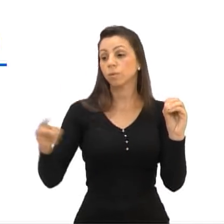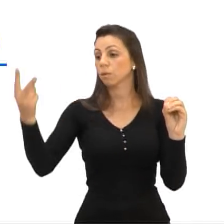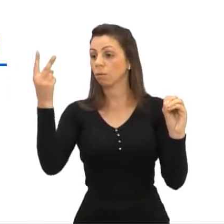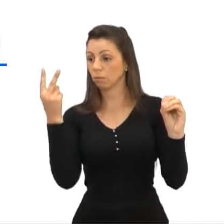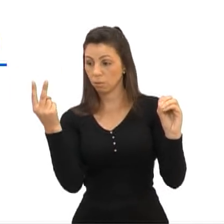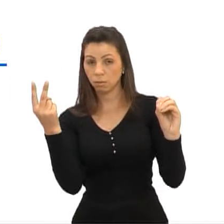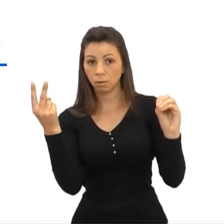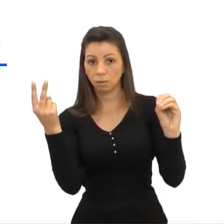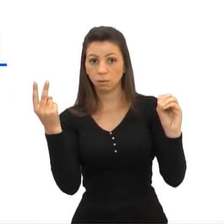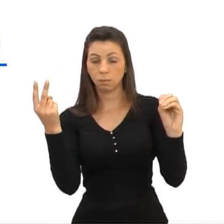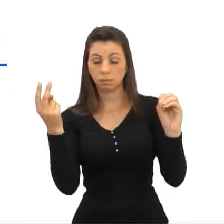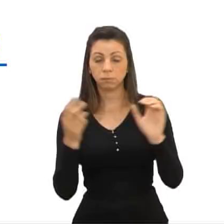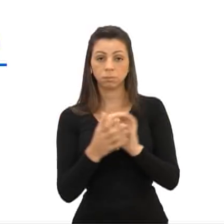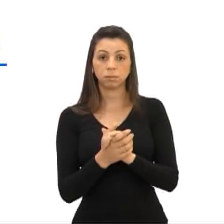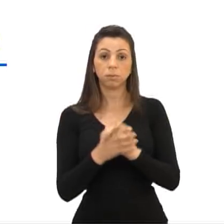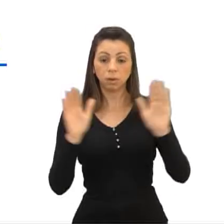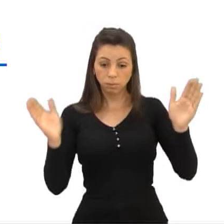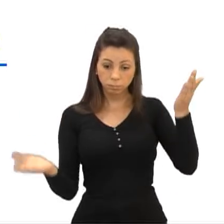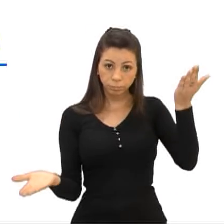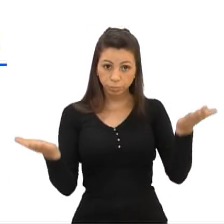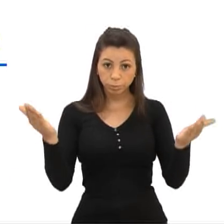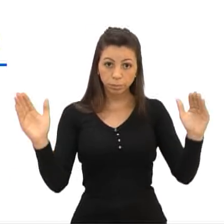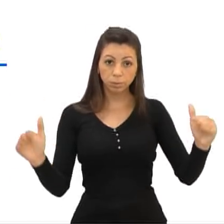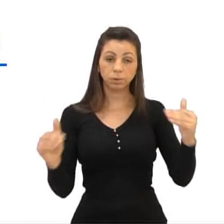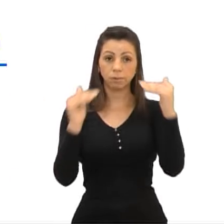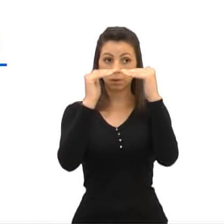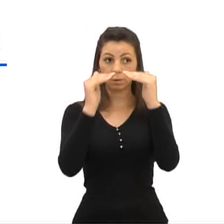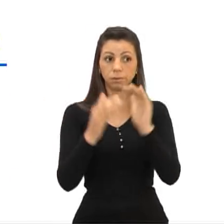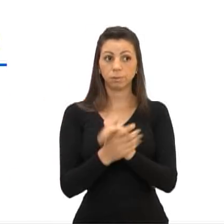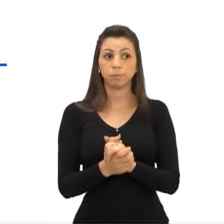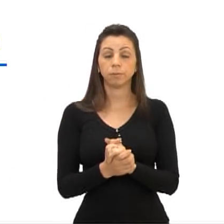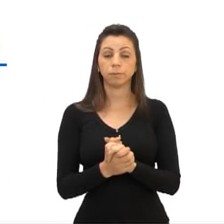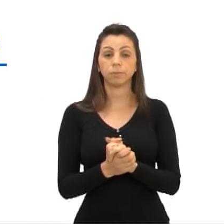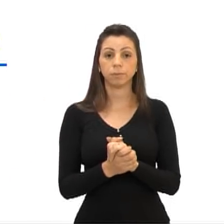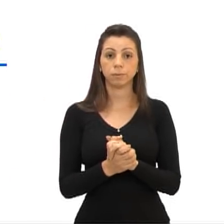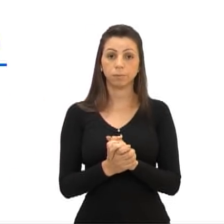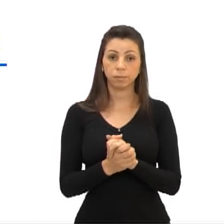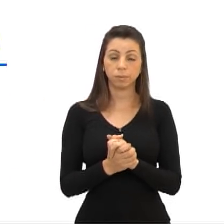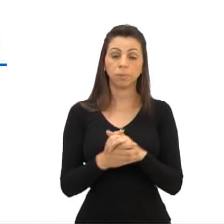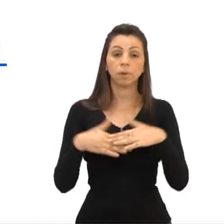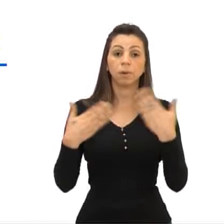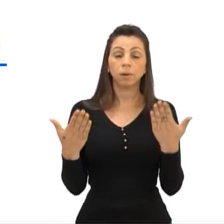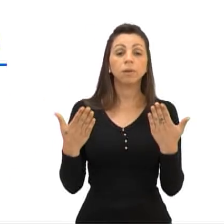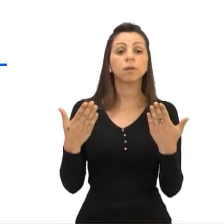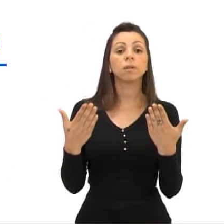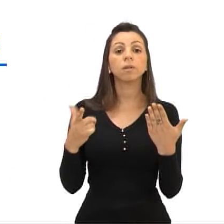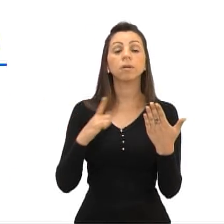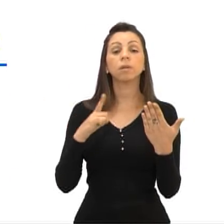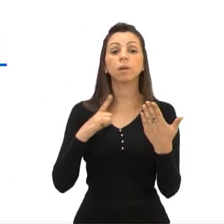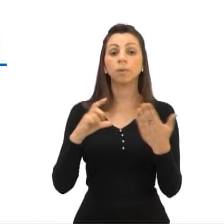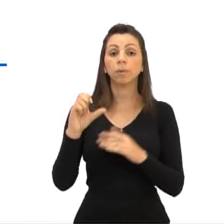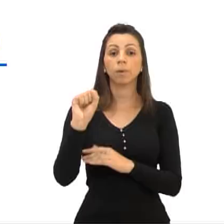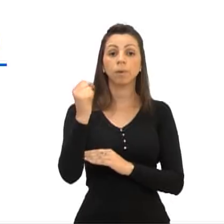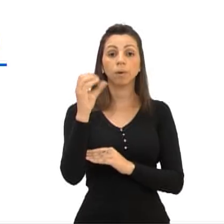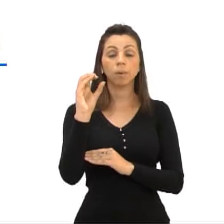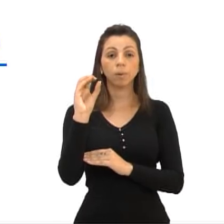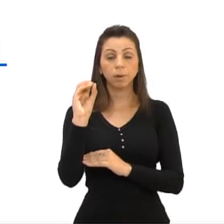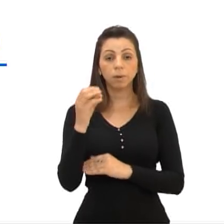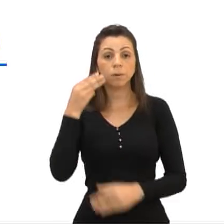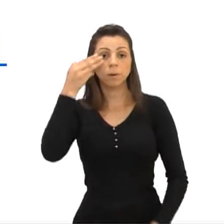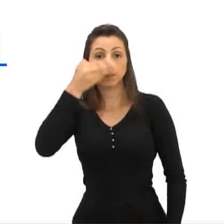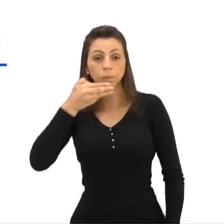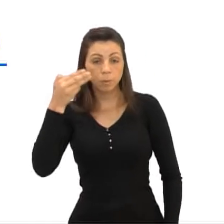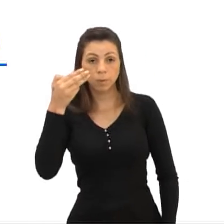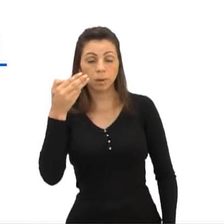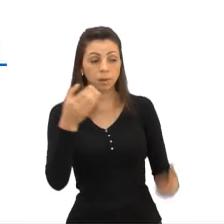na receita, onde ele usa 80 gramas de açúcar, a mesma proporção seria os